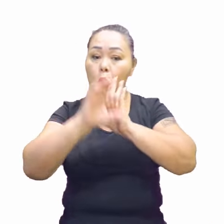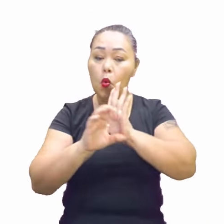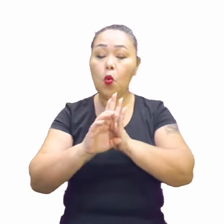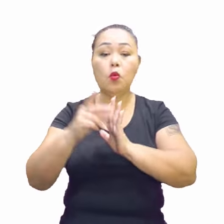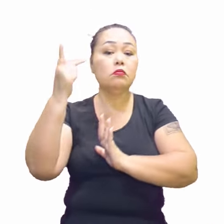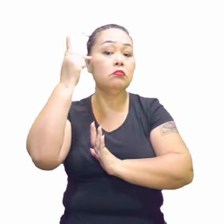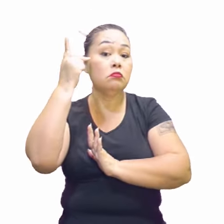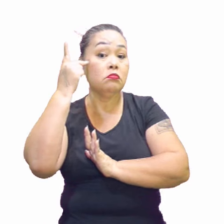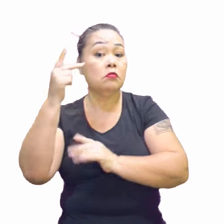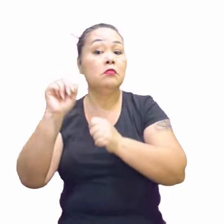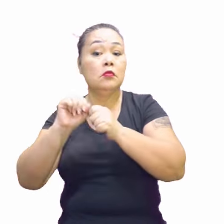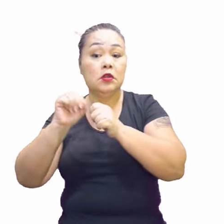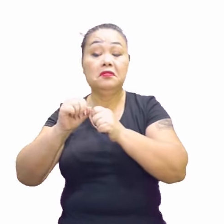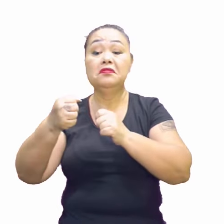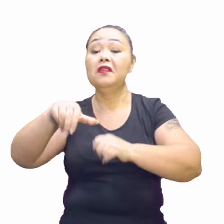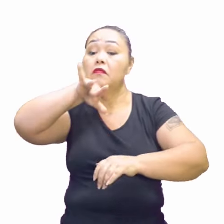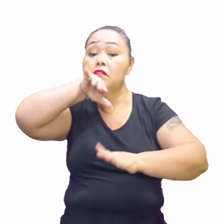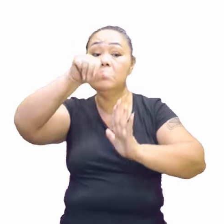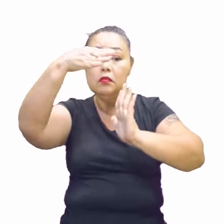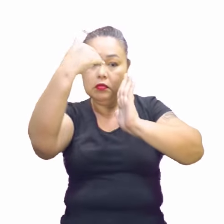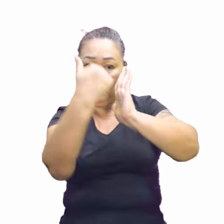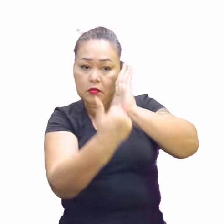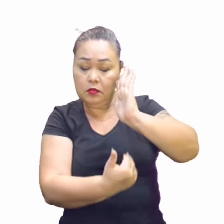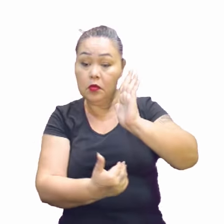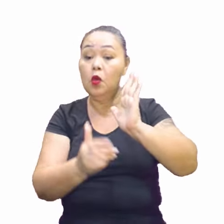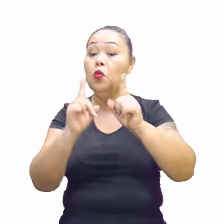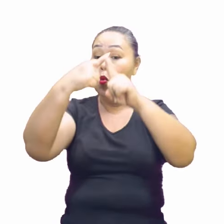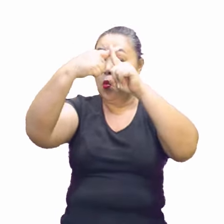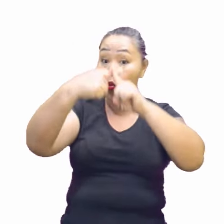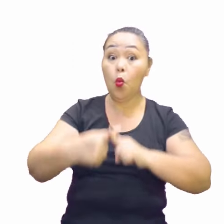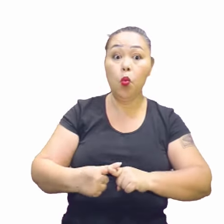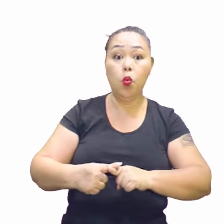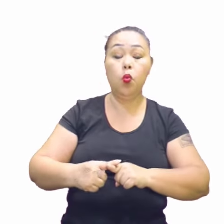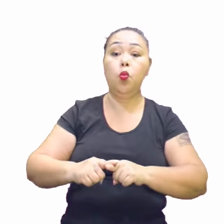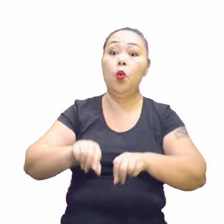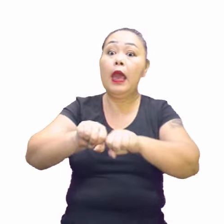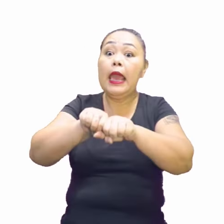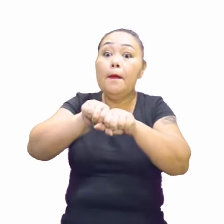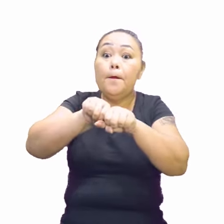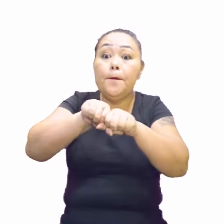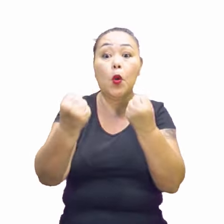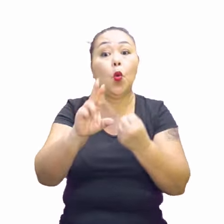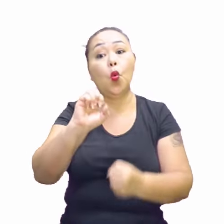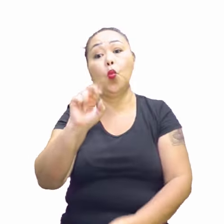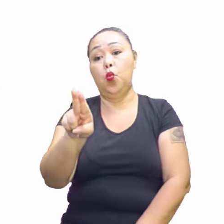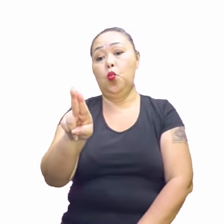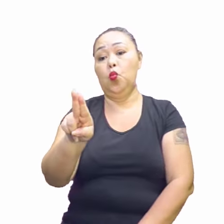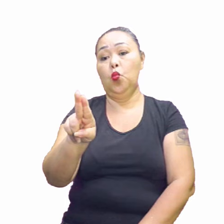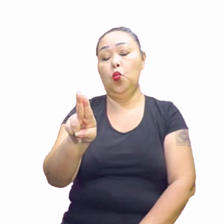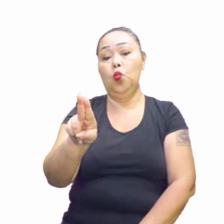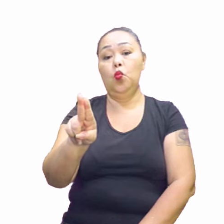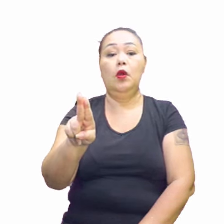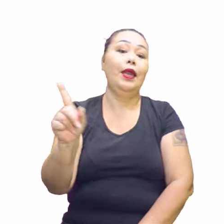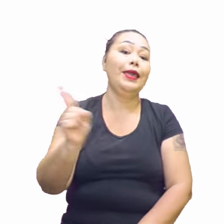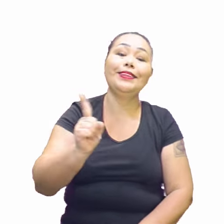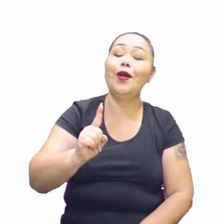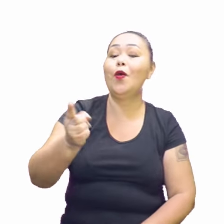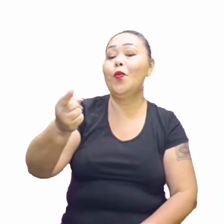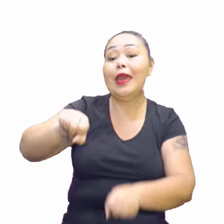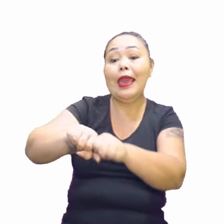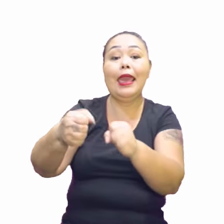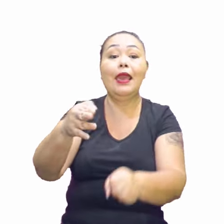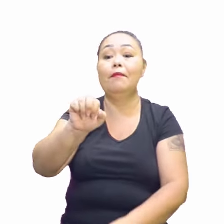que estavam em péssima colocação no campeonato quebrou toda a arquibancada. E não